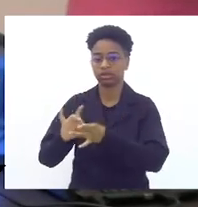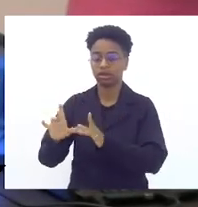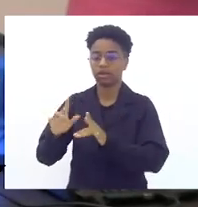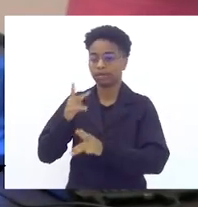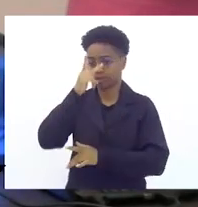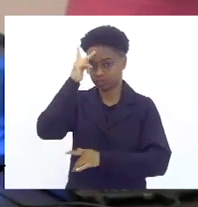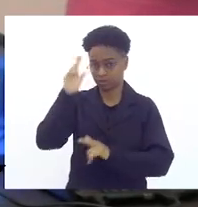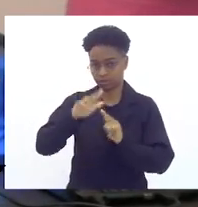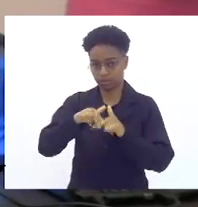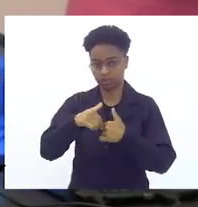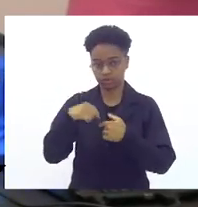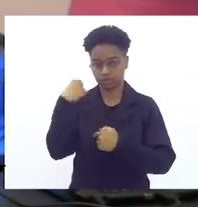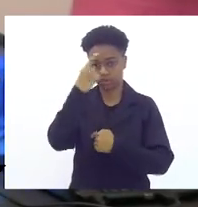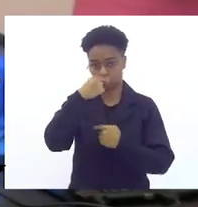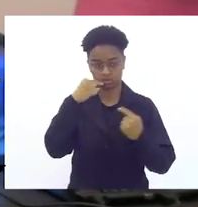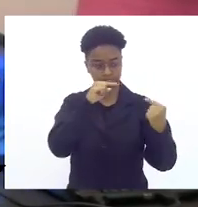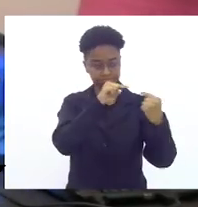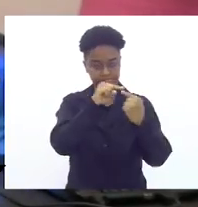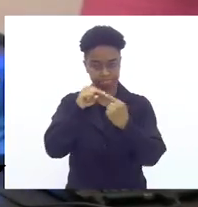fotográfico e